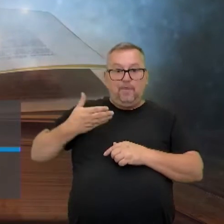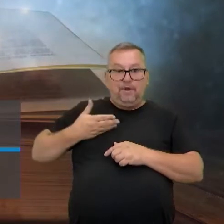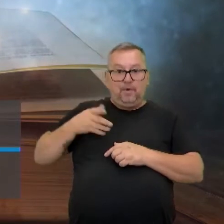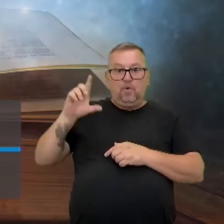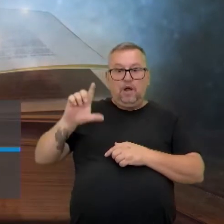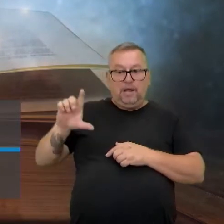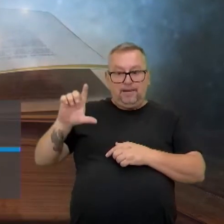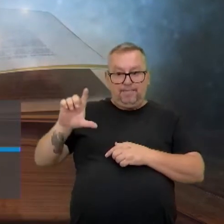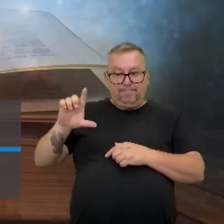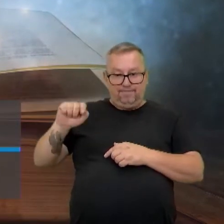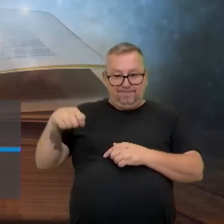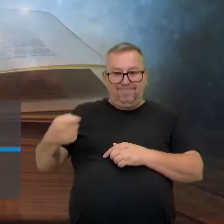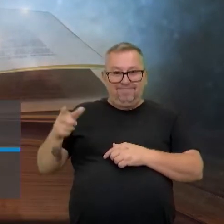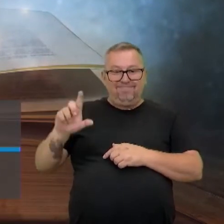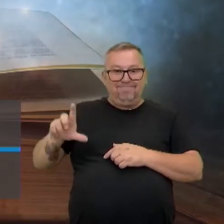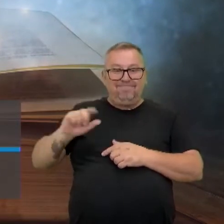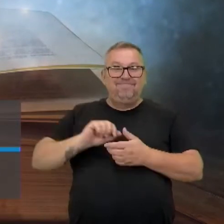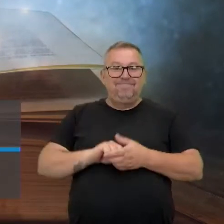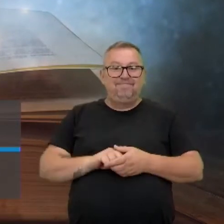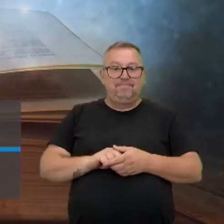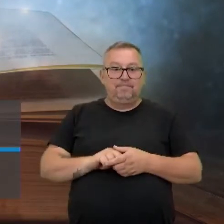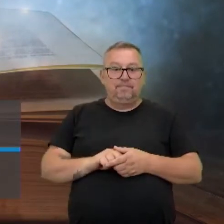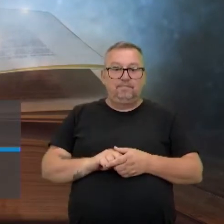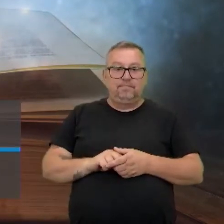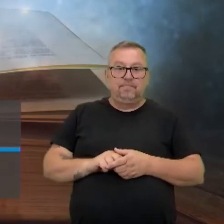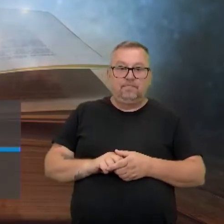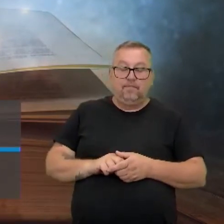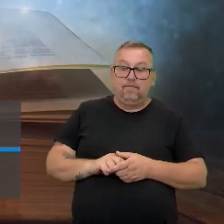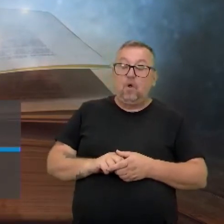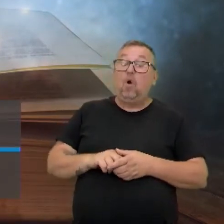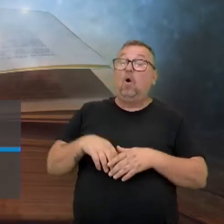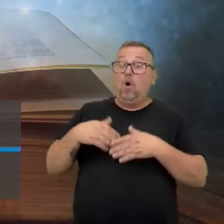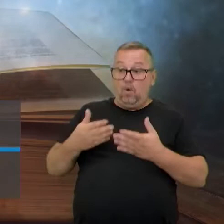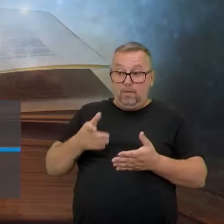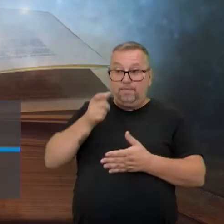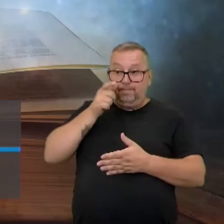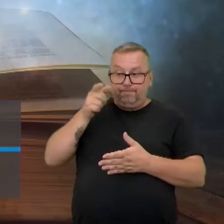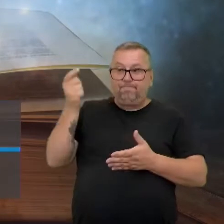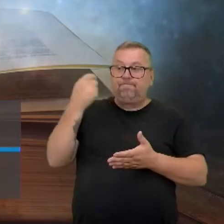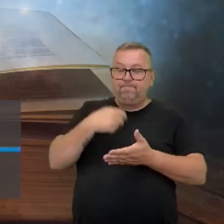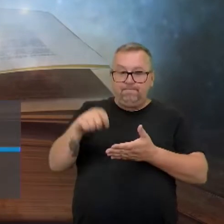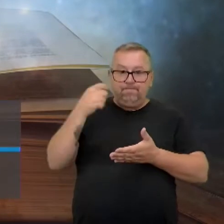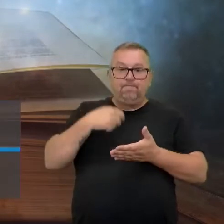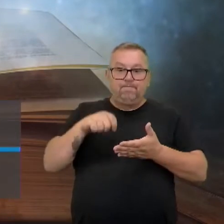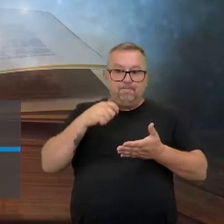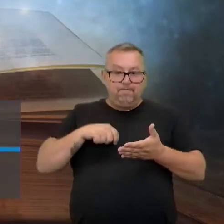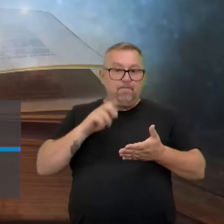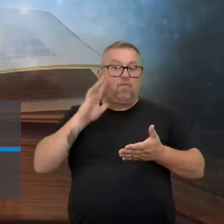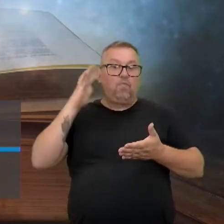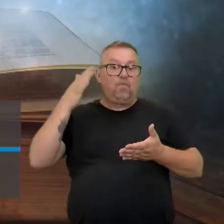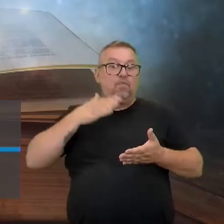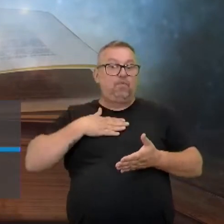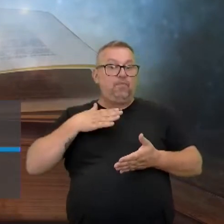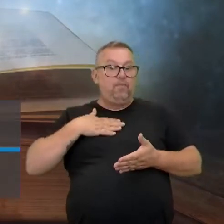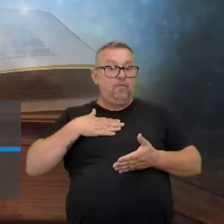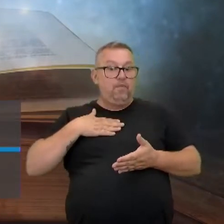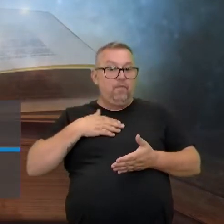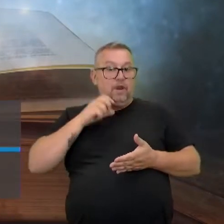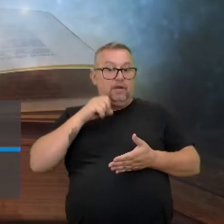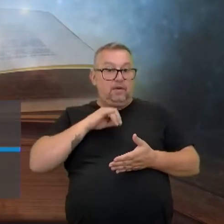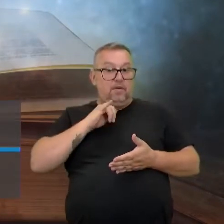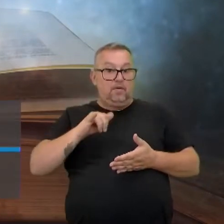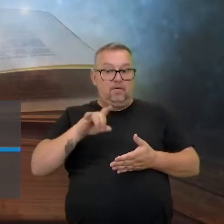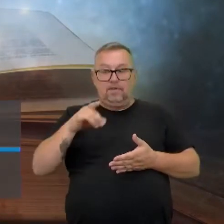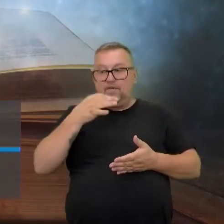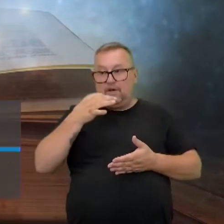por enquanto. Aí ele começa assim: olha, eu vou escrever algo que aconteceu comigo, que se eu contar você